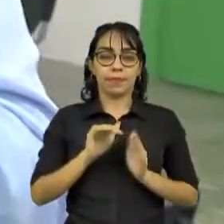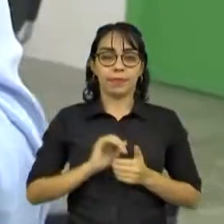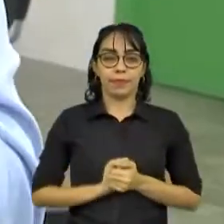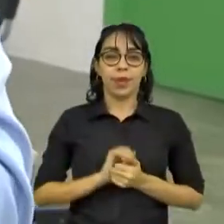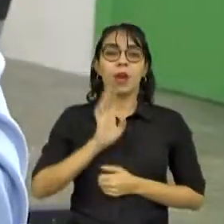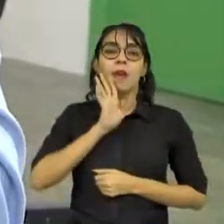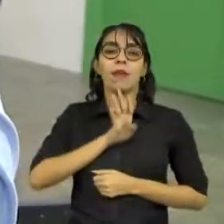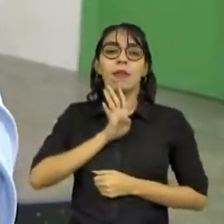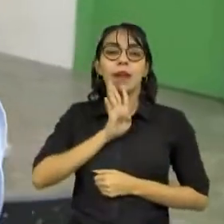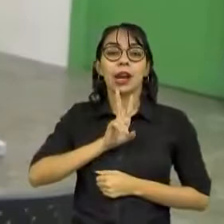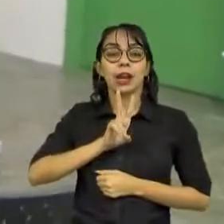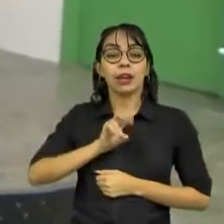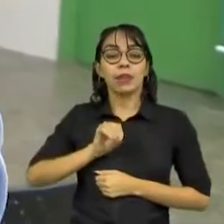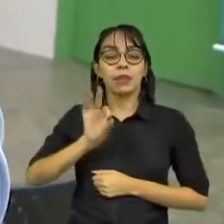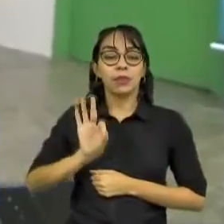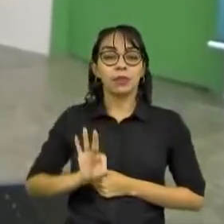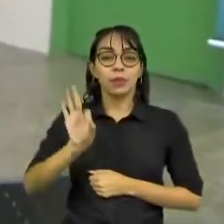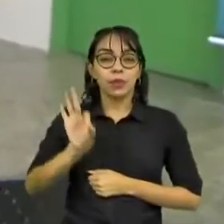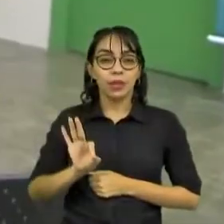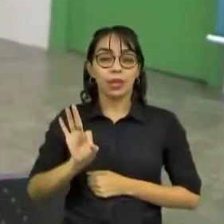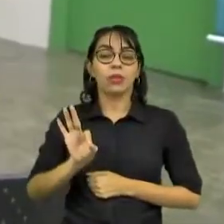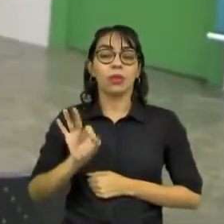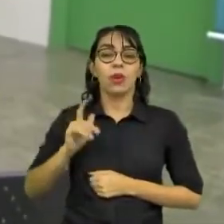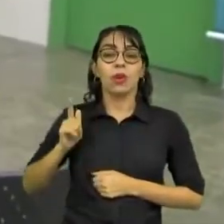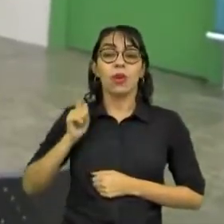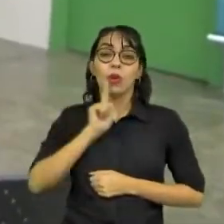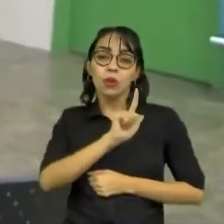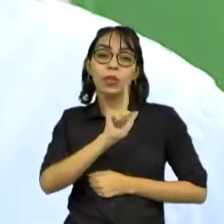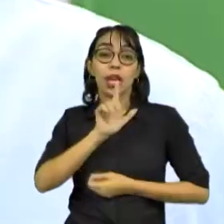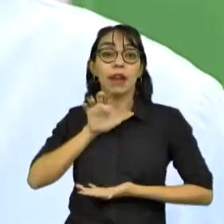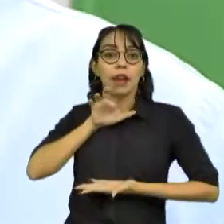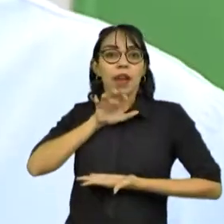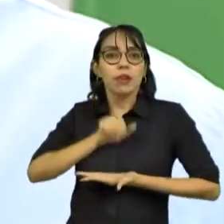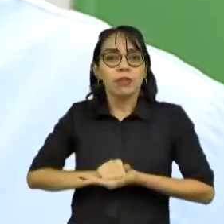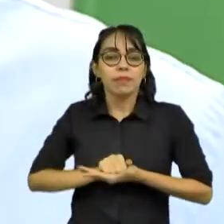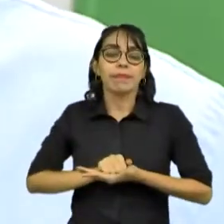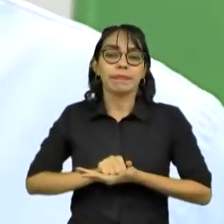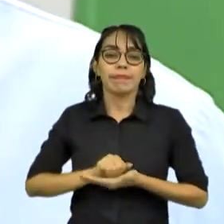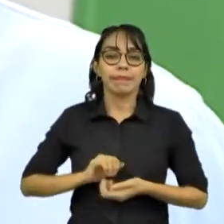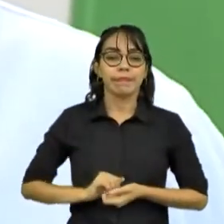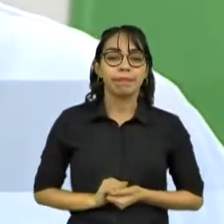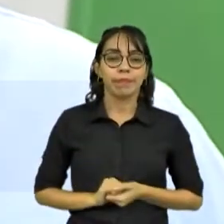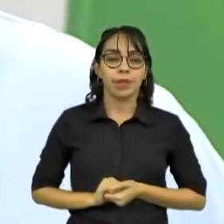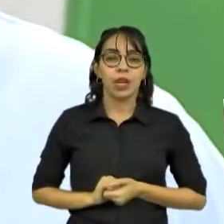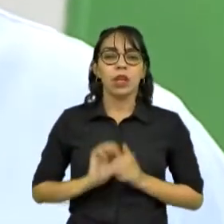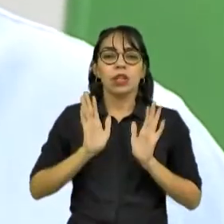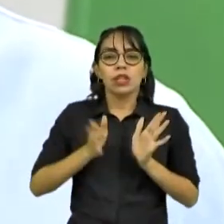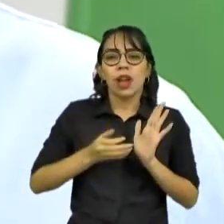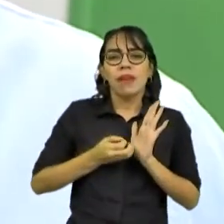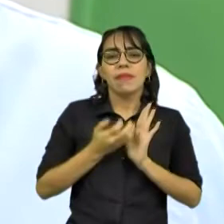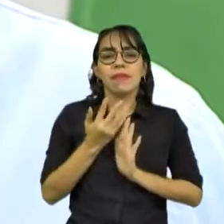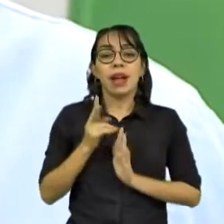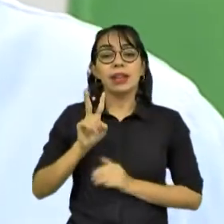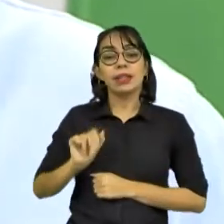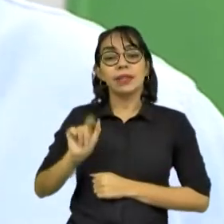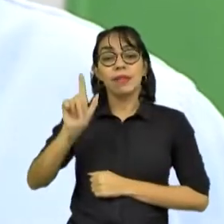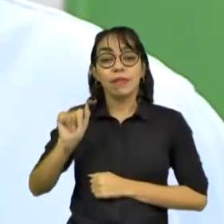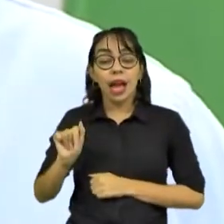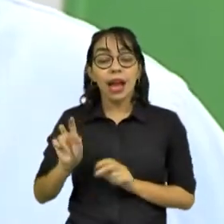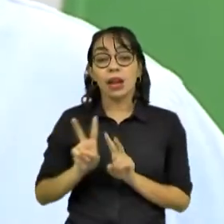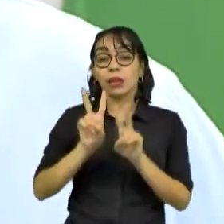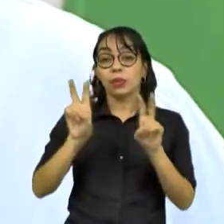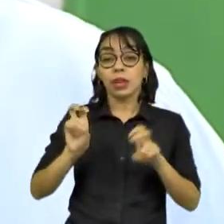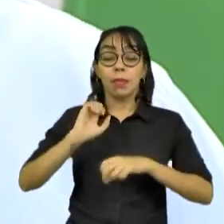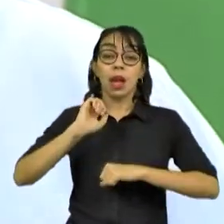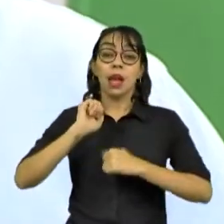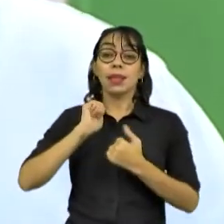dos contratados para o período acabam sendo efetivados no emprego. São várias vagas de empregos temporários, que é uma oportunidade